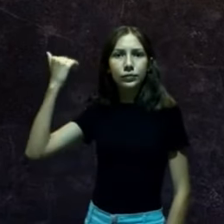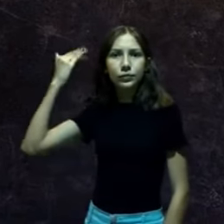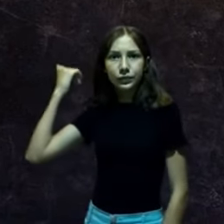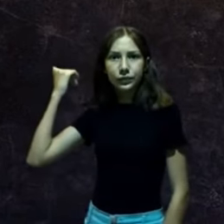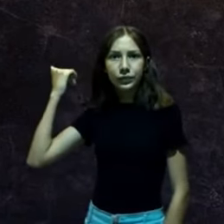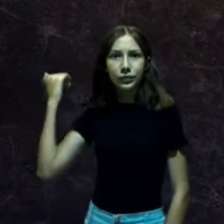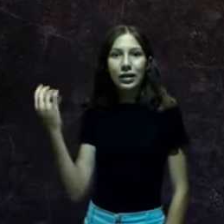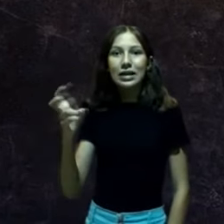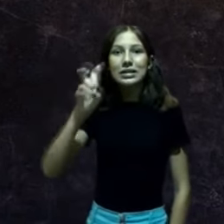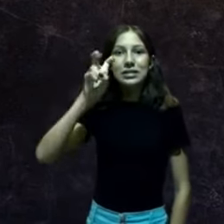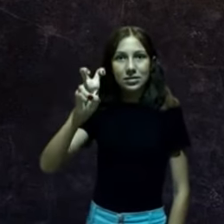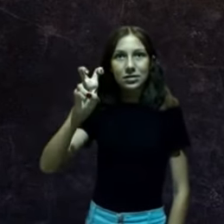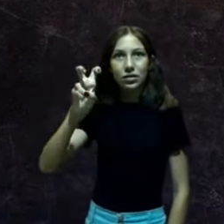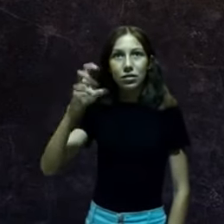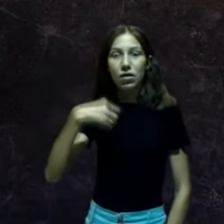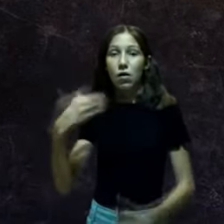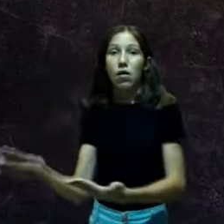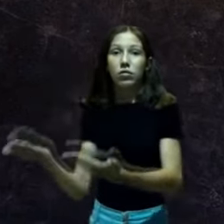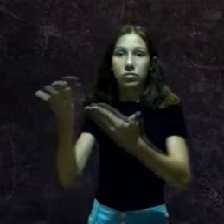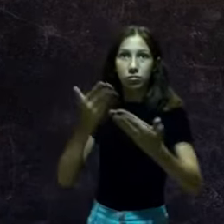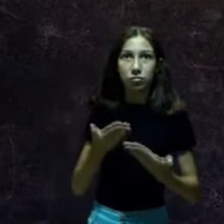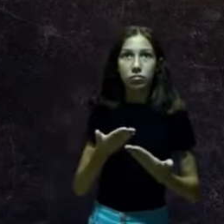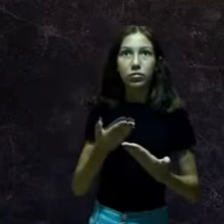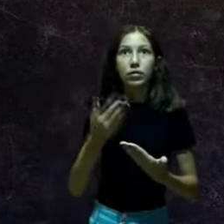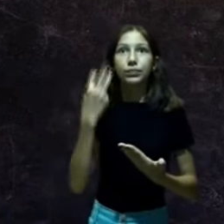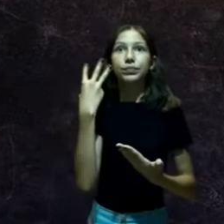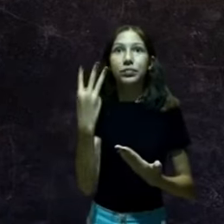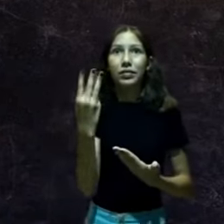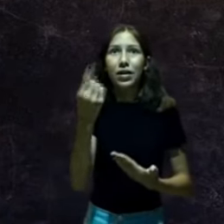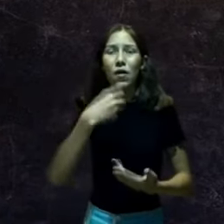40 açoites menos um. Três vezes